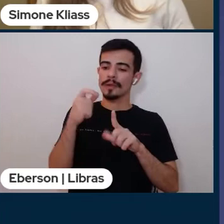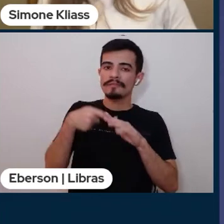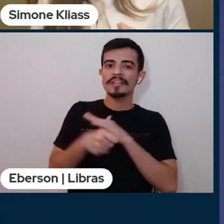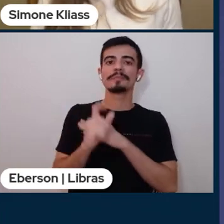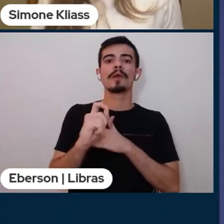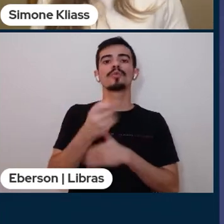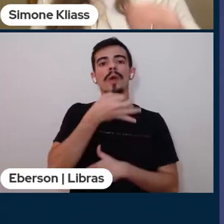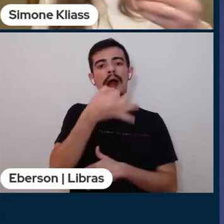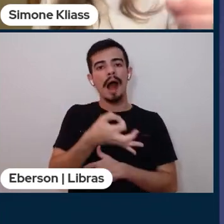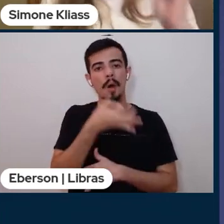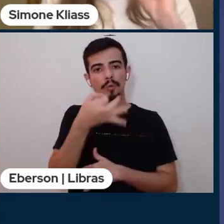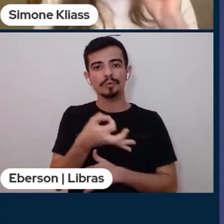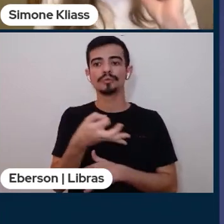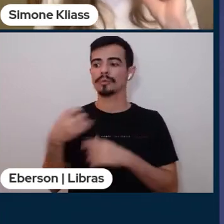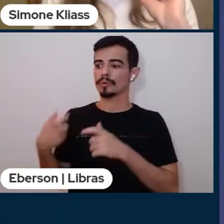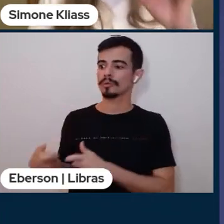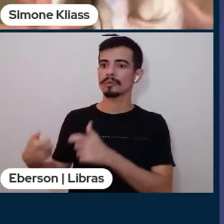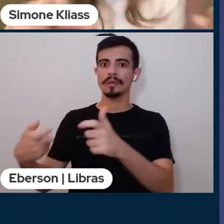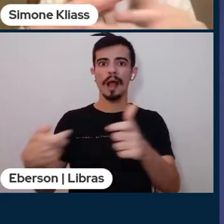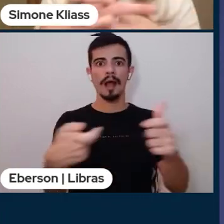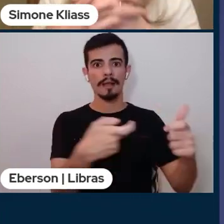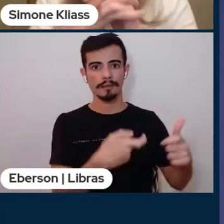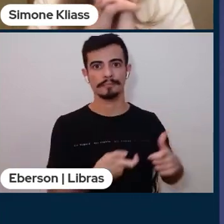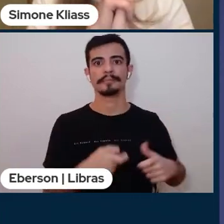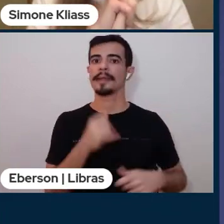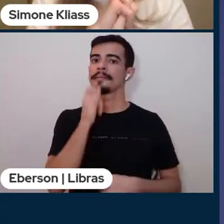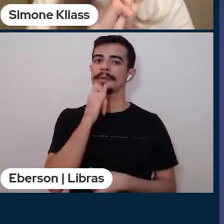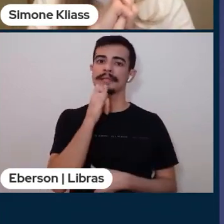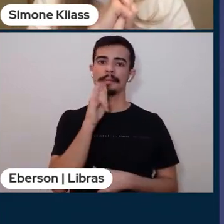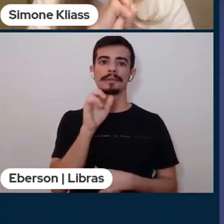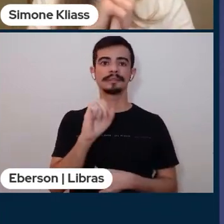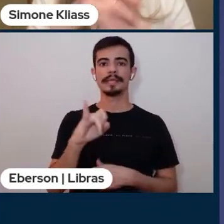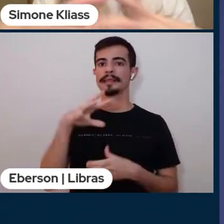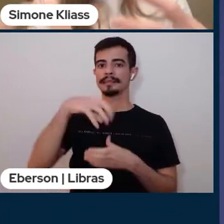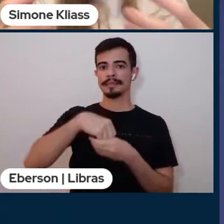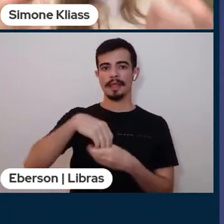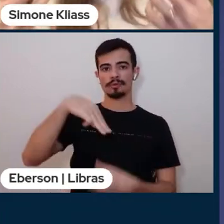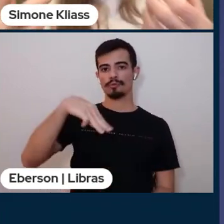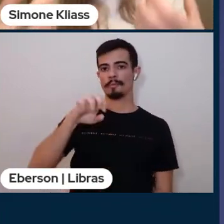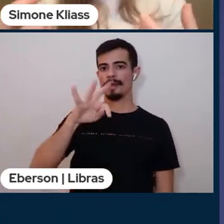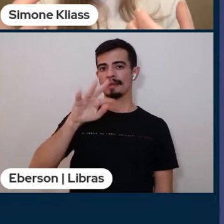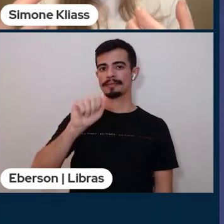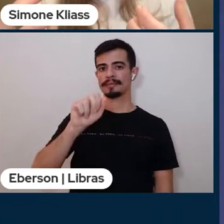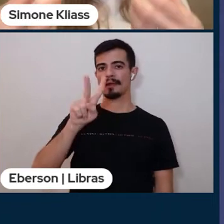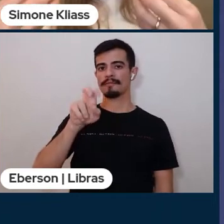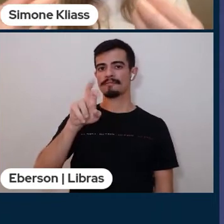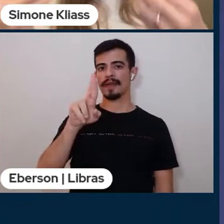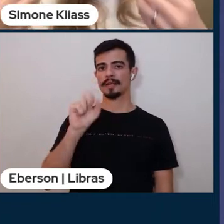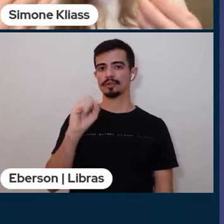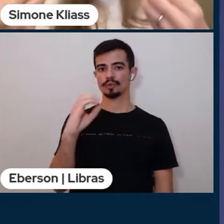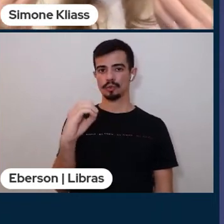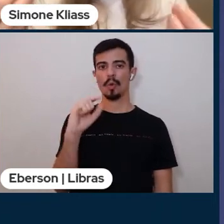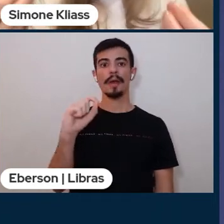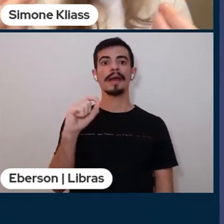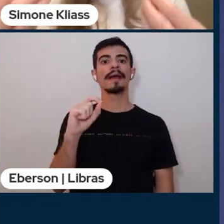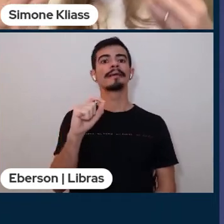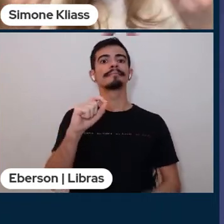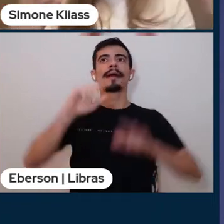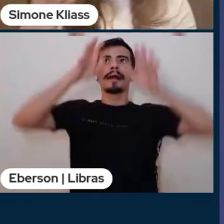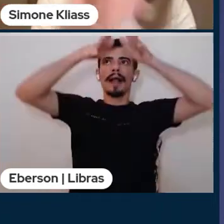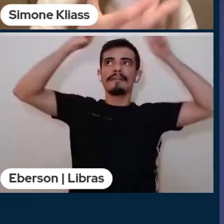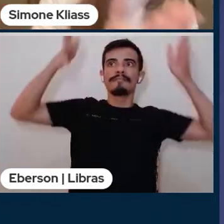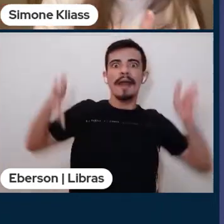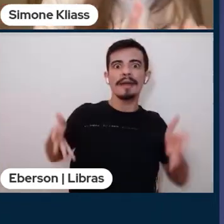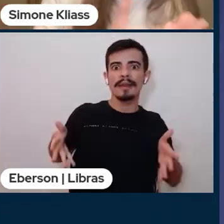especializado Então se a gente tá por exemplo não é Travessa o funcionário de caverna o áudio que a gente vai receber vai tentar reproduzir